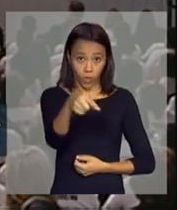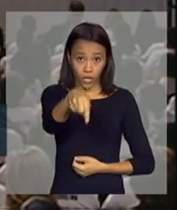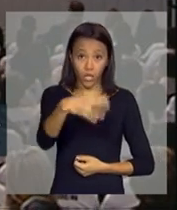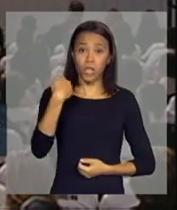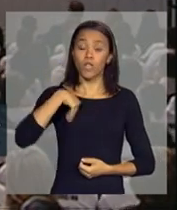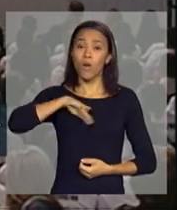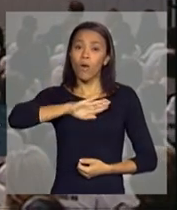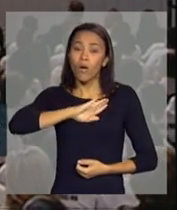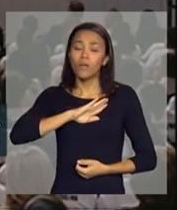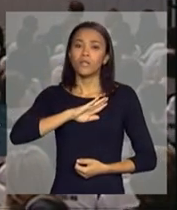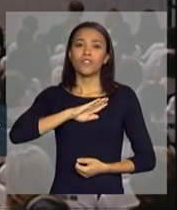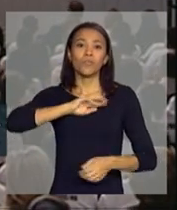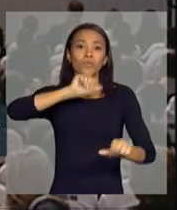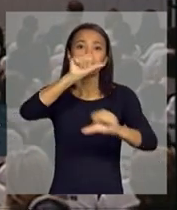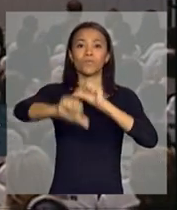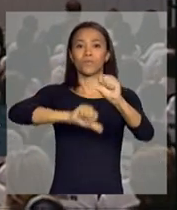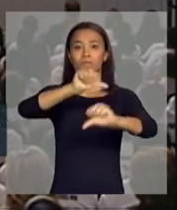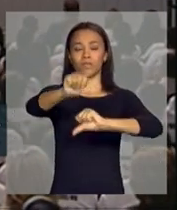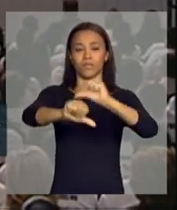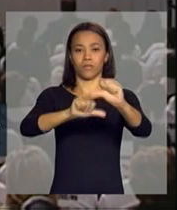nós